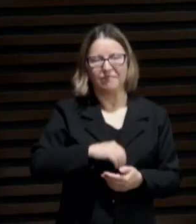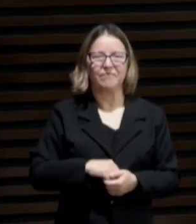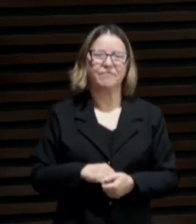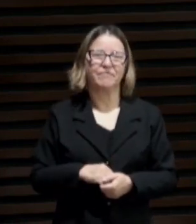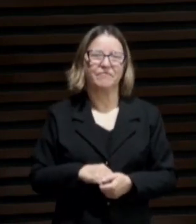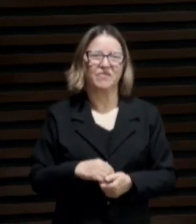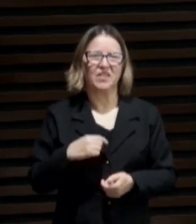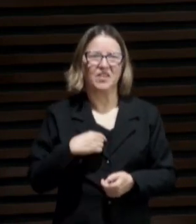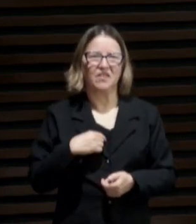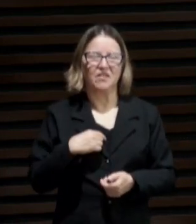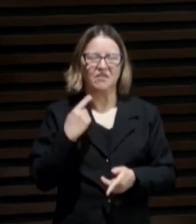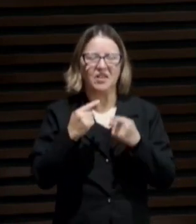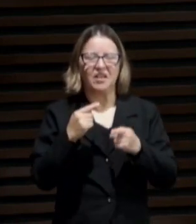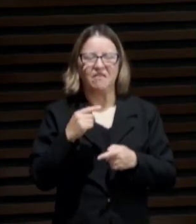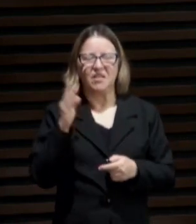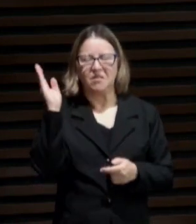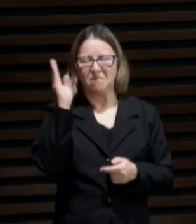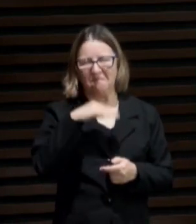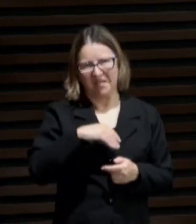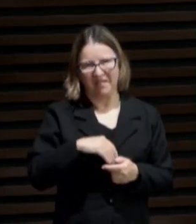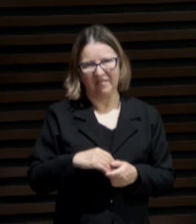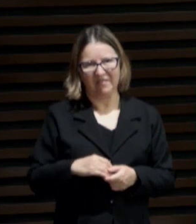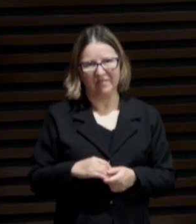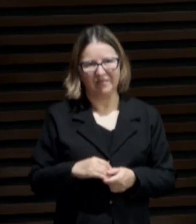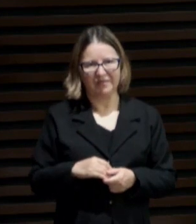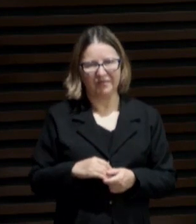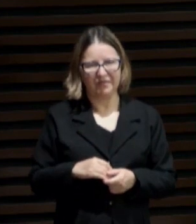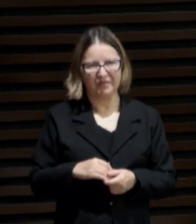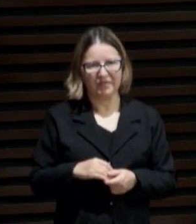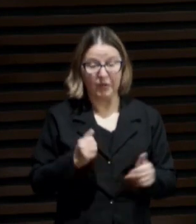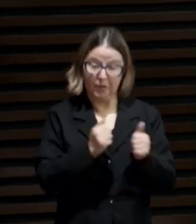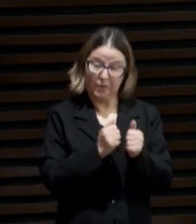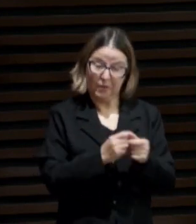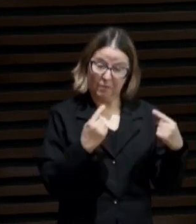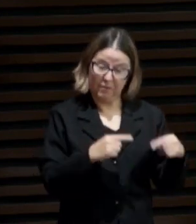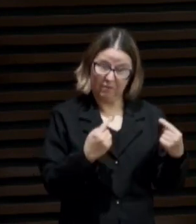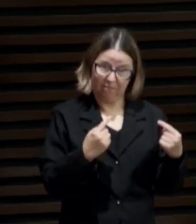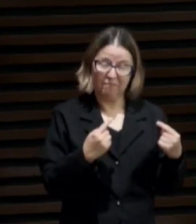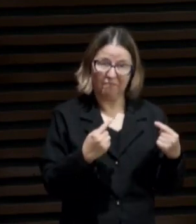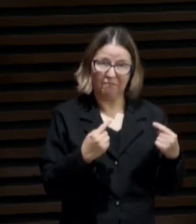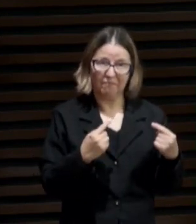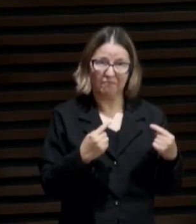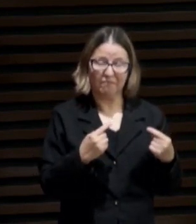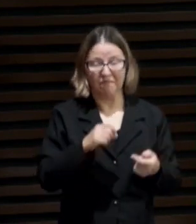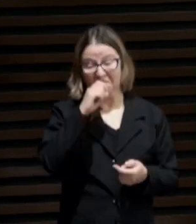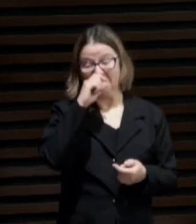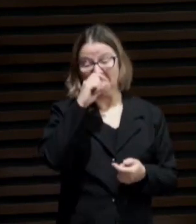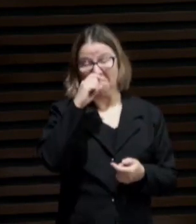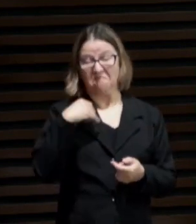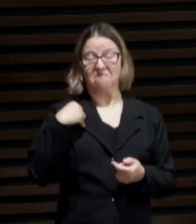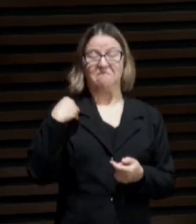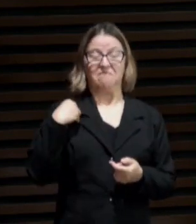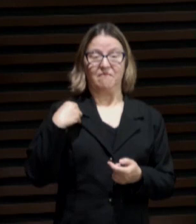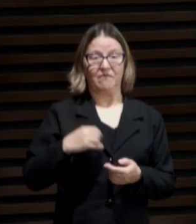Fui difamador, fui injuriador, fui perseguidor, fui insolente. Esse insolente também